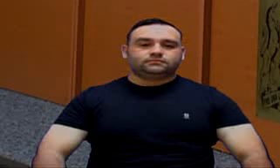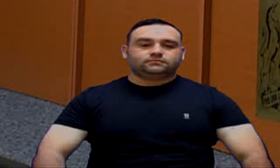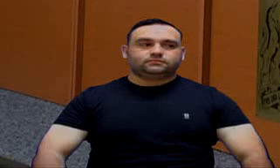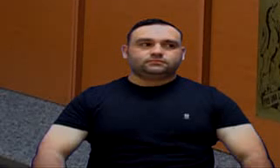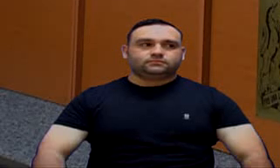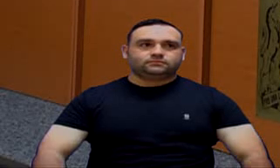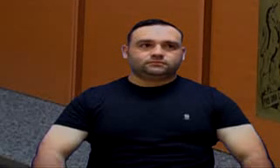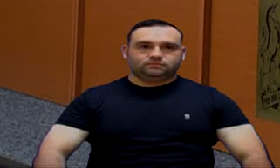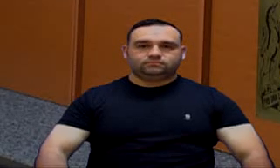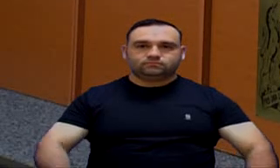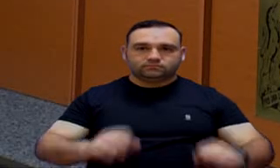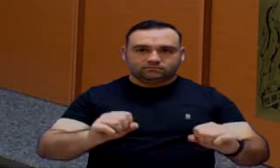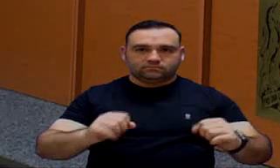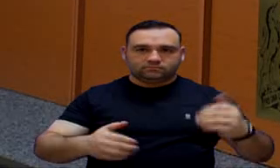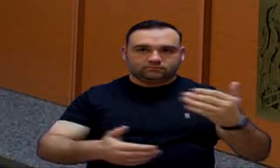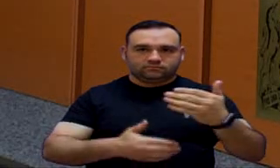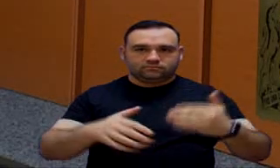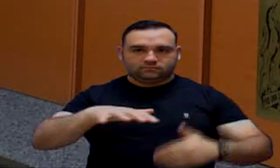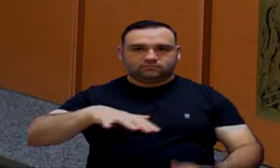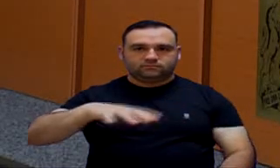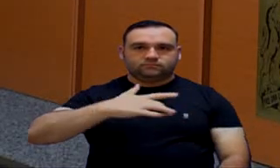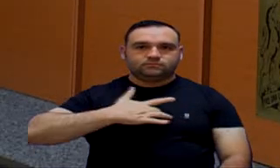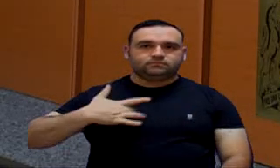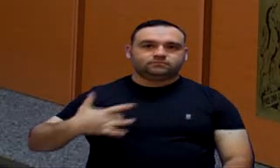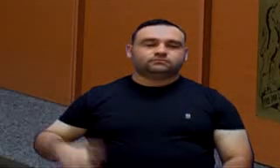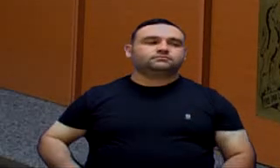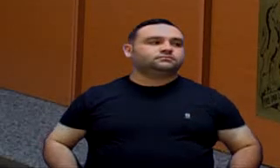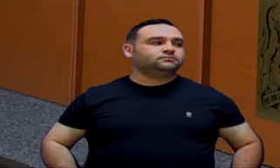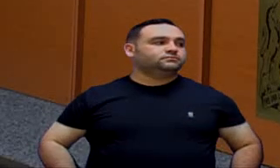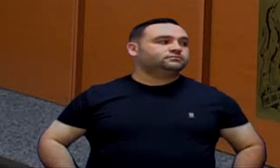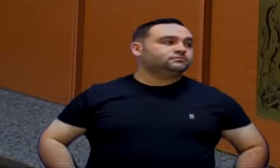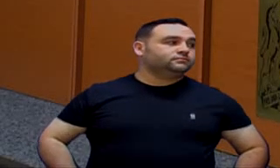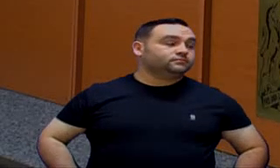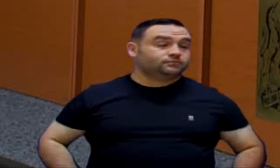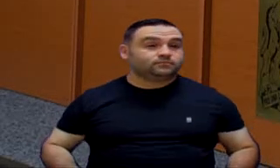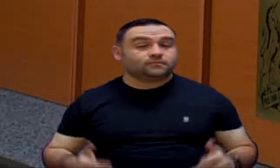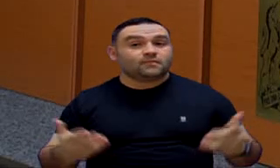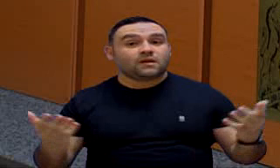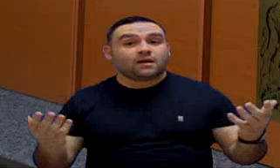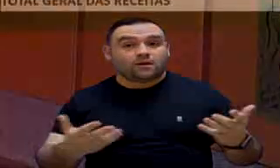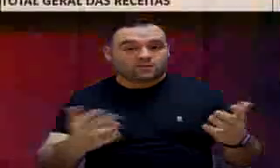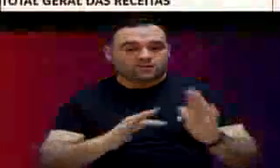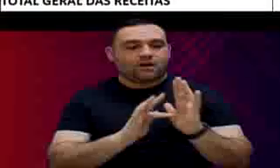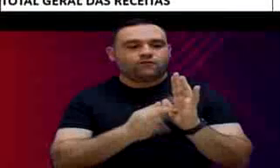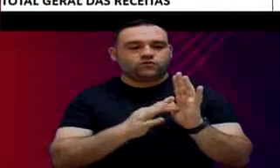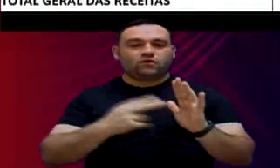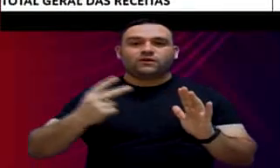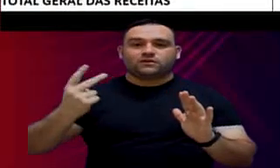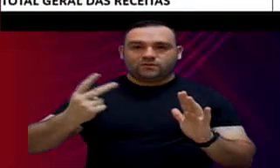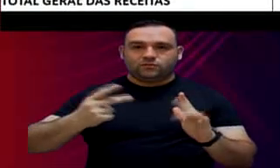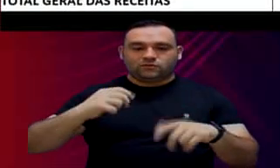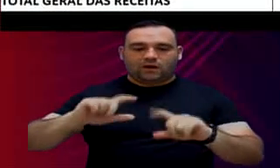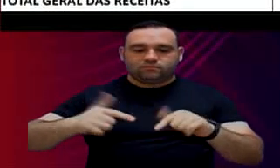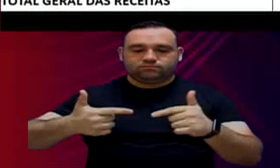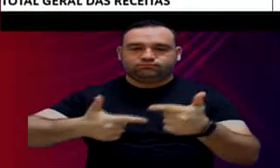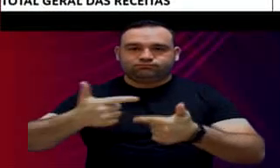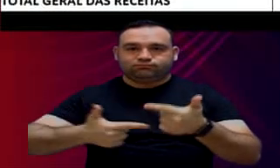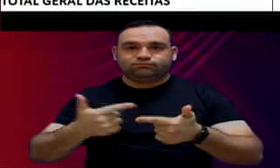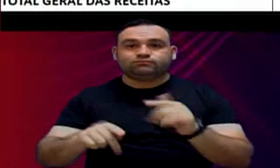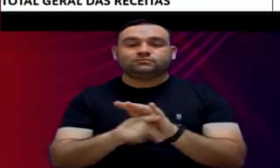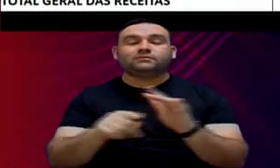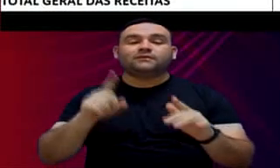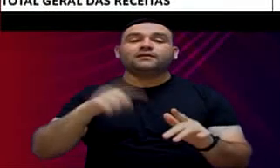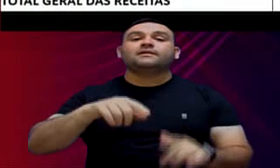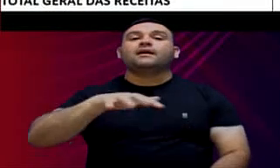podemos passar por favor vamos agora a funserv que é o segundo braço de atuação da funserv